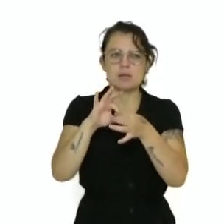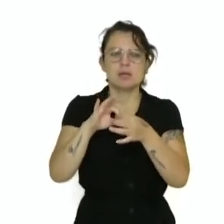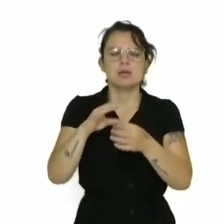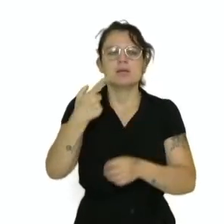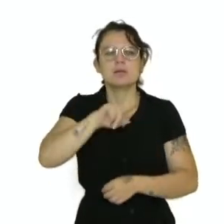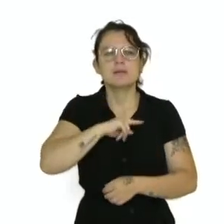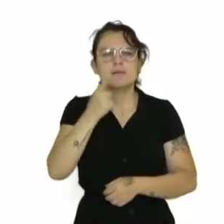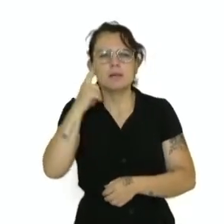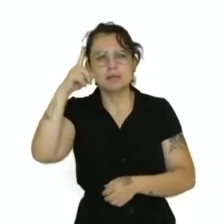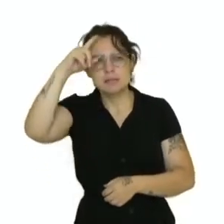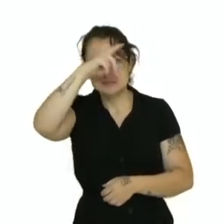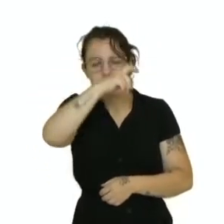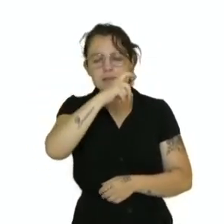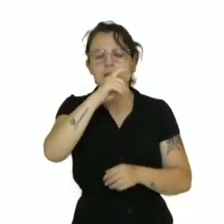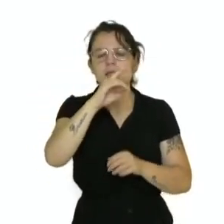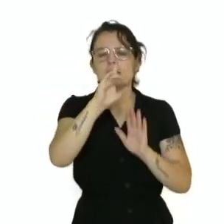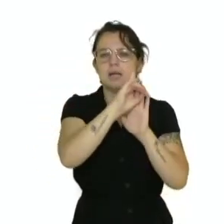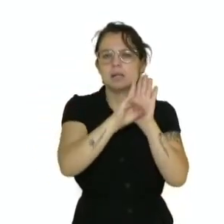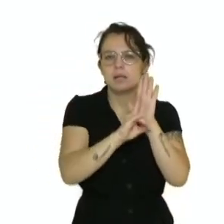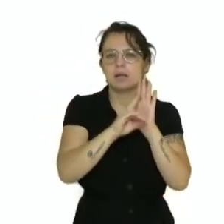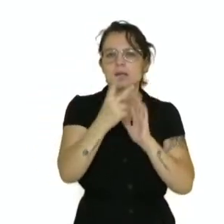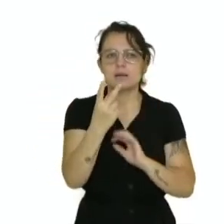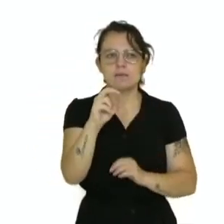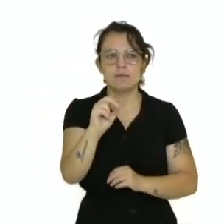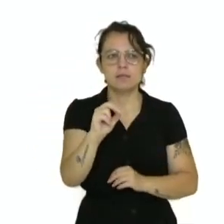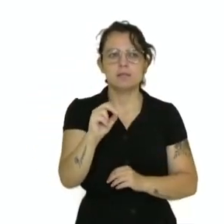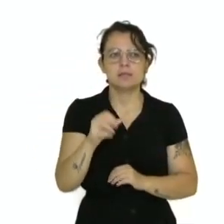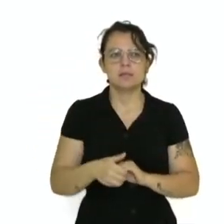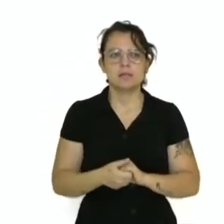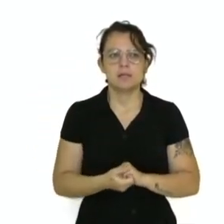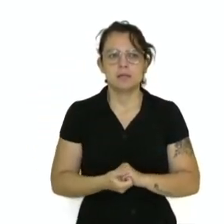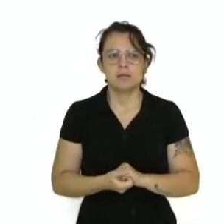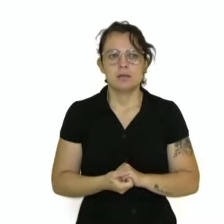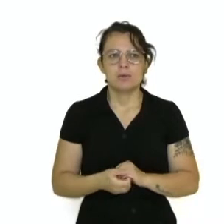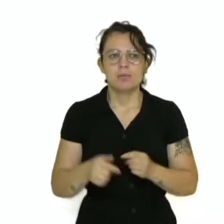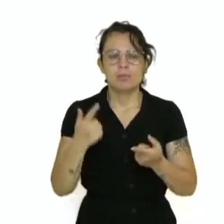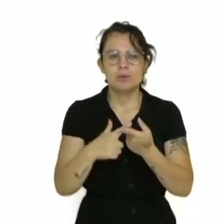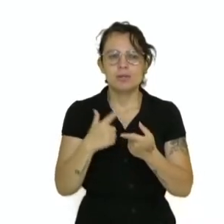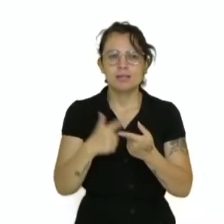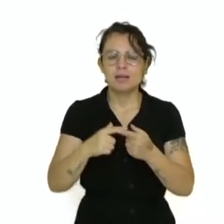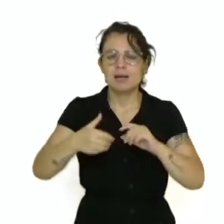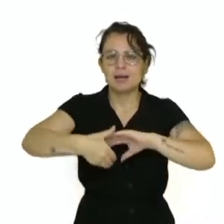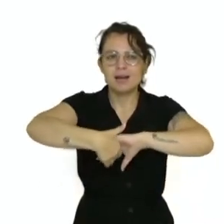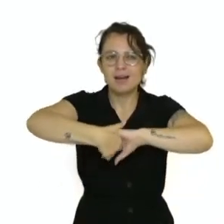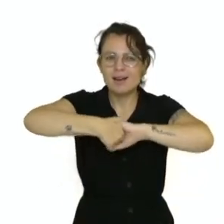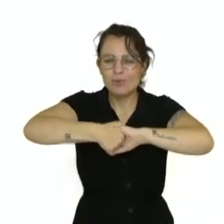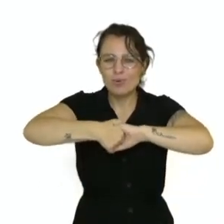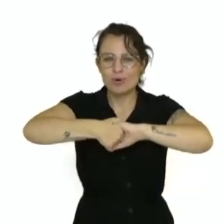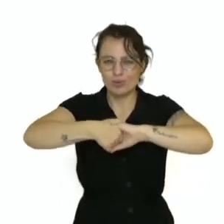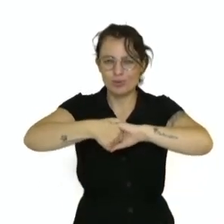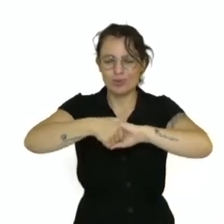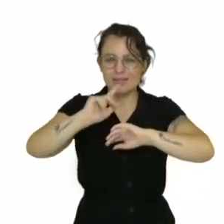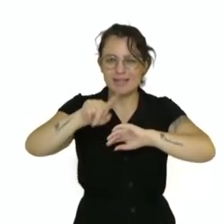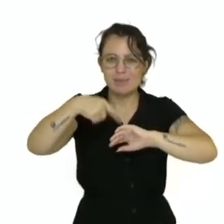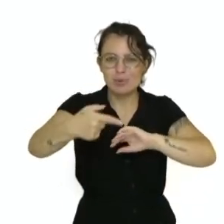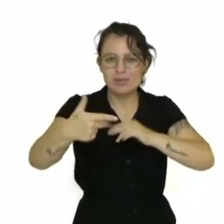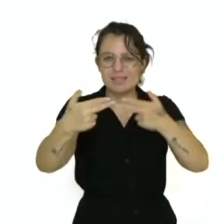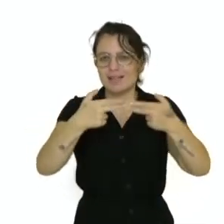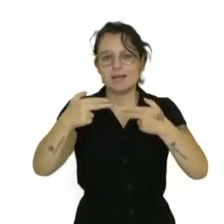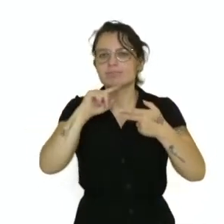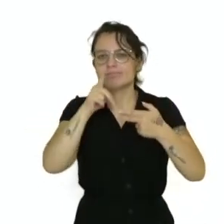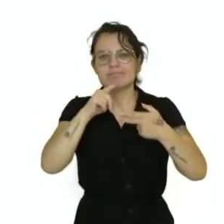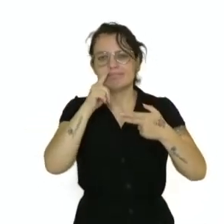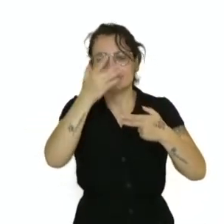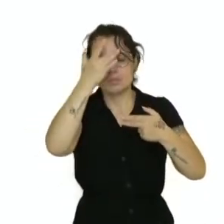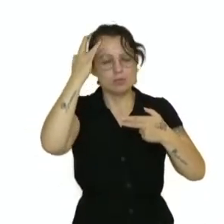econômicas da década de 20 e a ineficácia, né, dos acordos pós-guerra não deram a força que deveriam